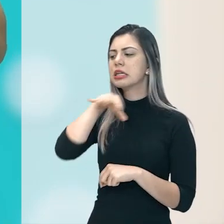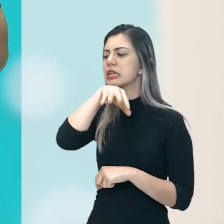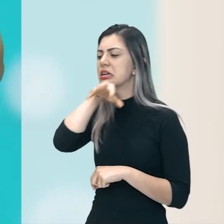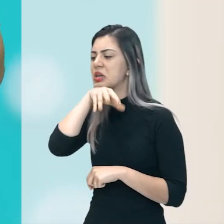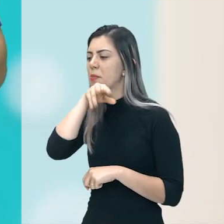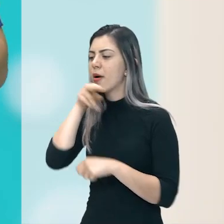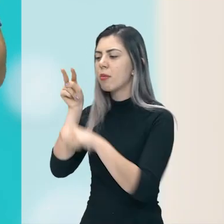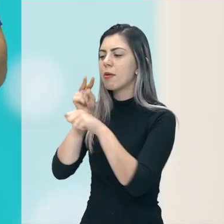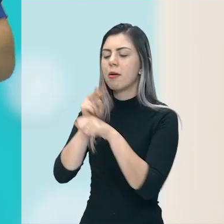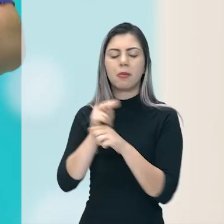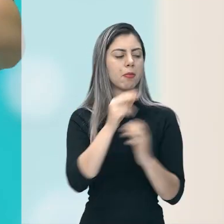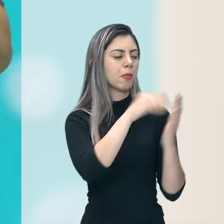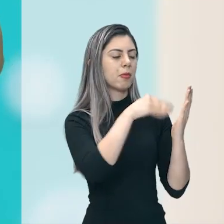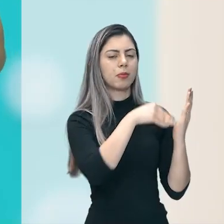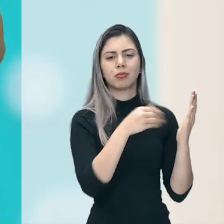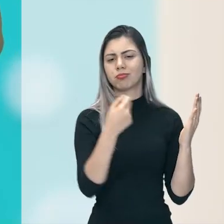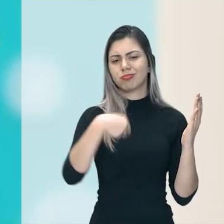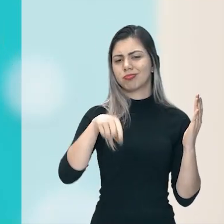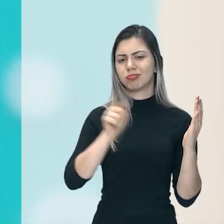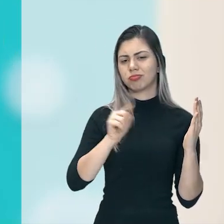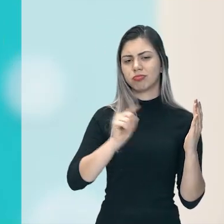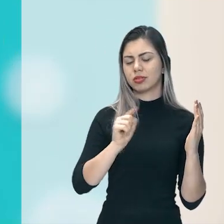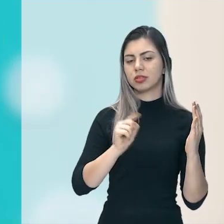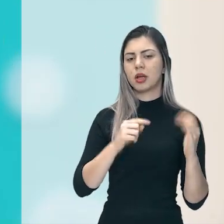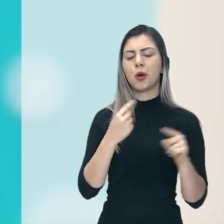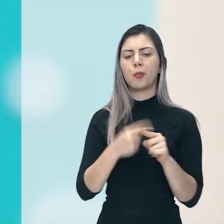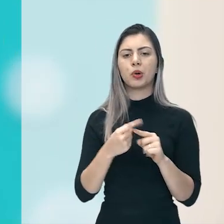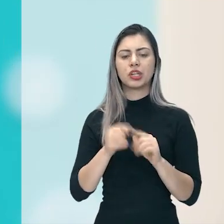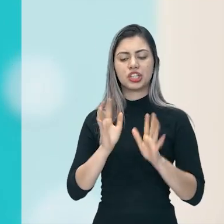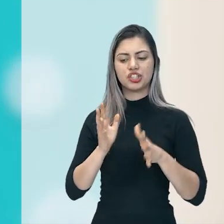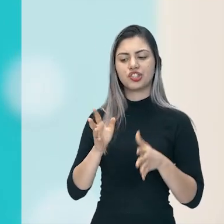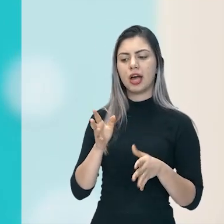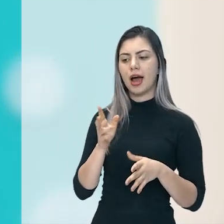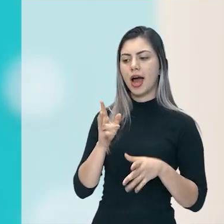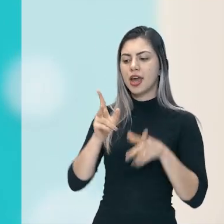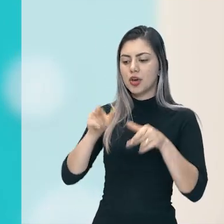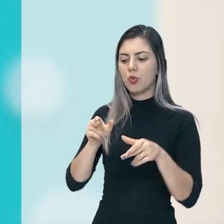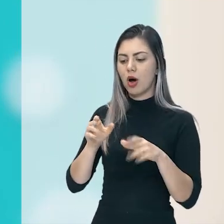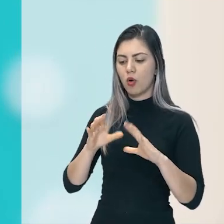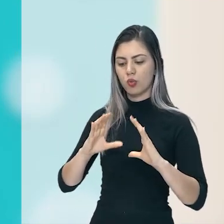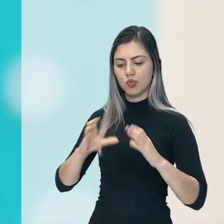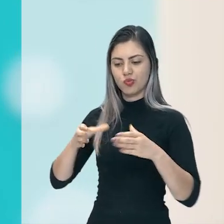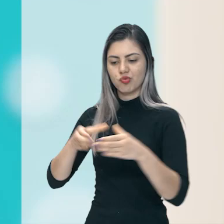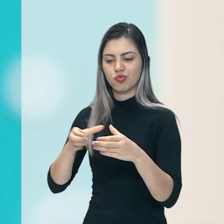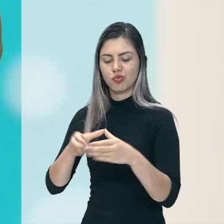eles já dominavam o animal, eles já viviam, vamos dizer, em pequenos grupos, como se